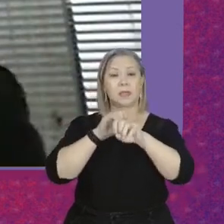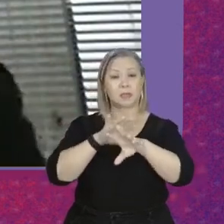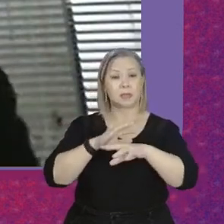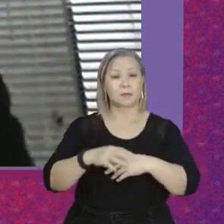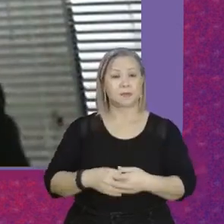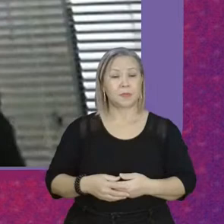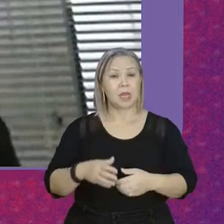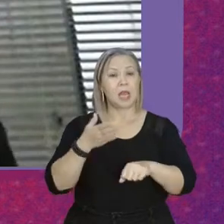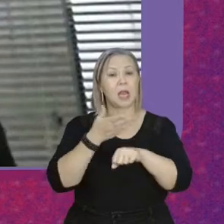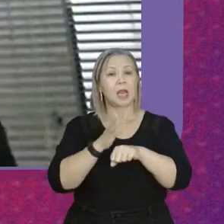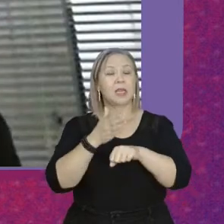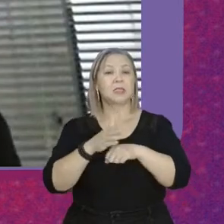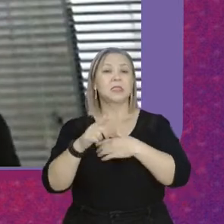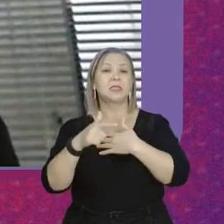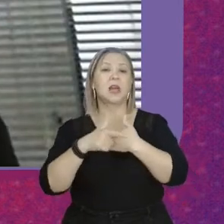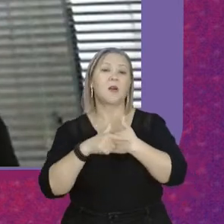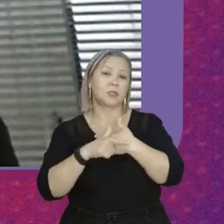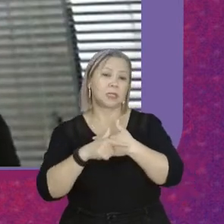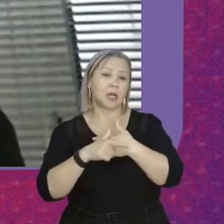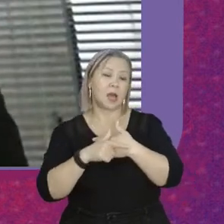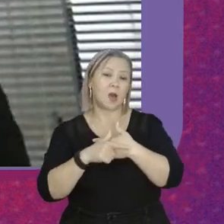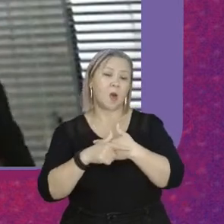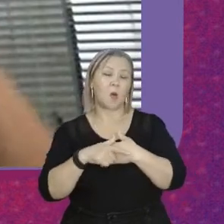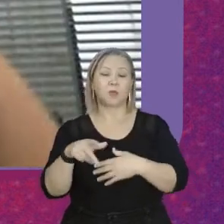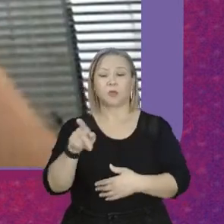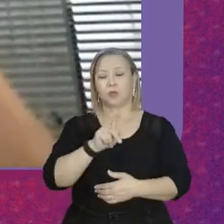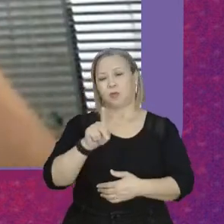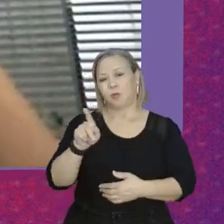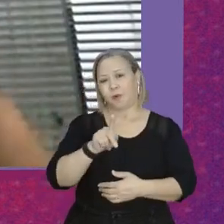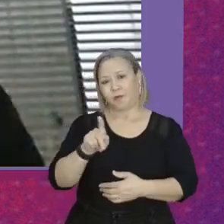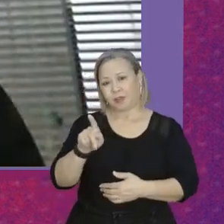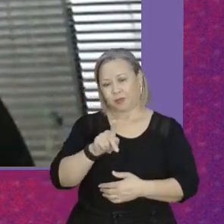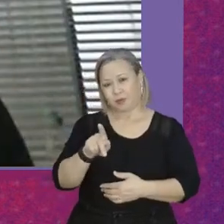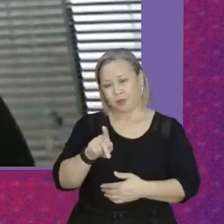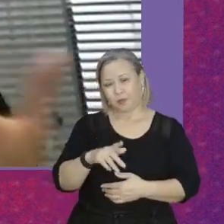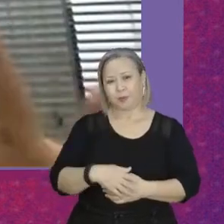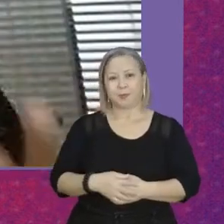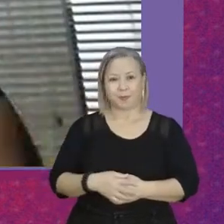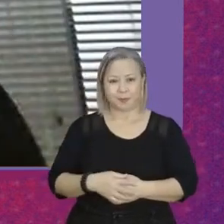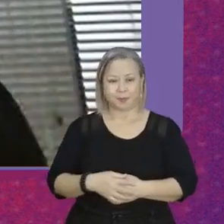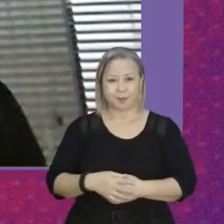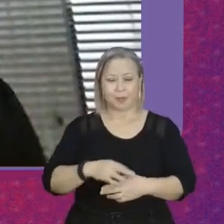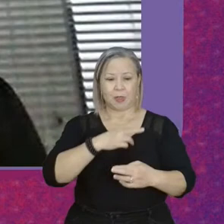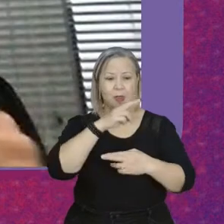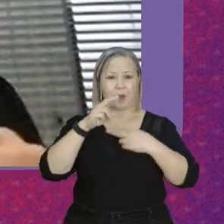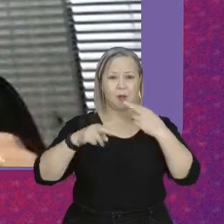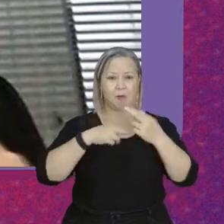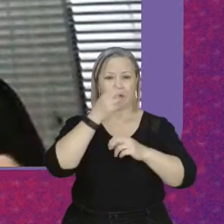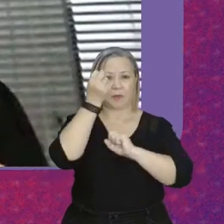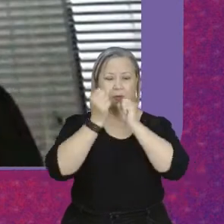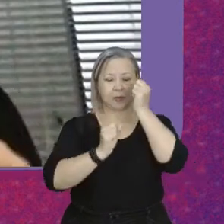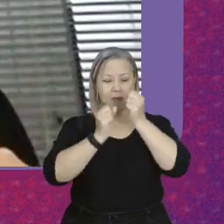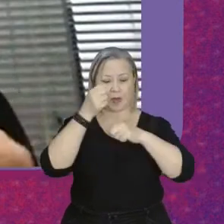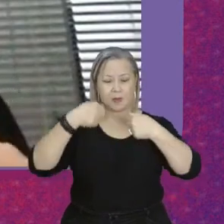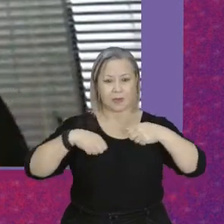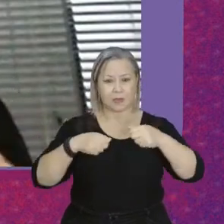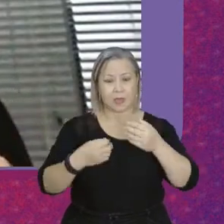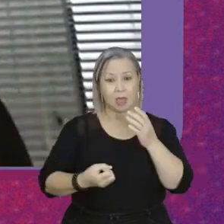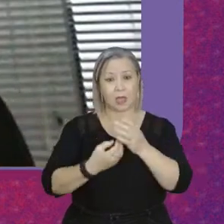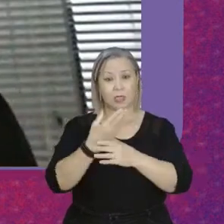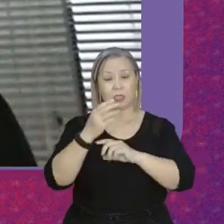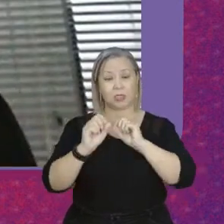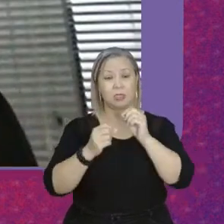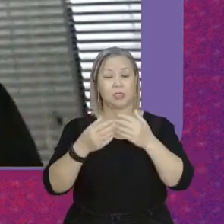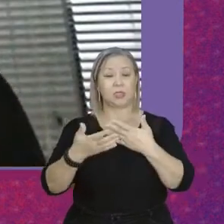a exercermos a função docente. Né? É claro, com a Revolução Industrial e a necessidade de geração de mão de